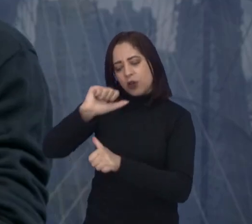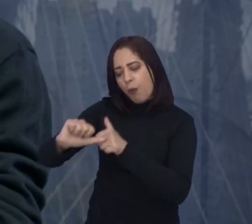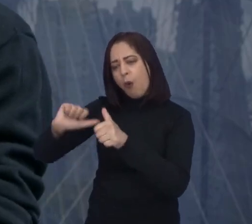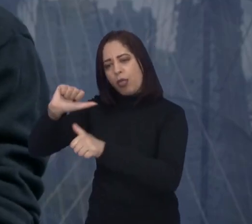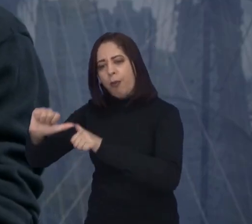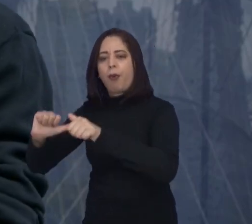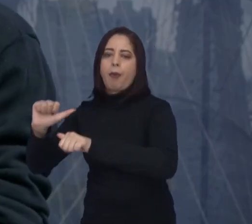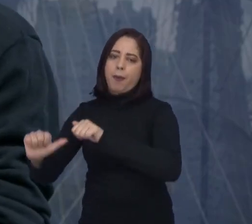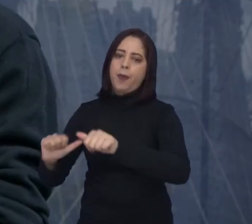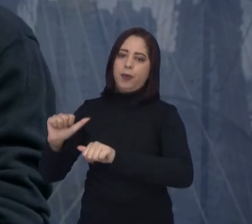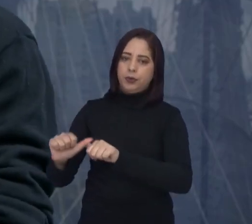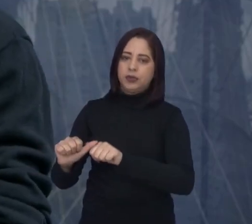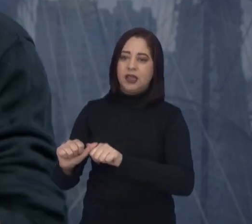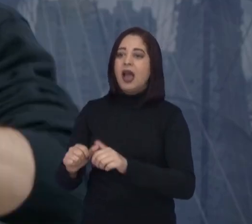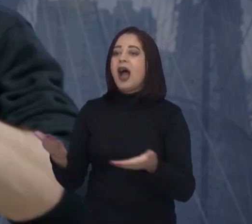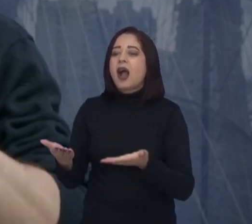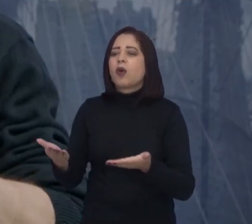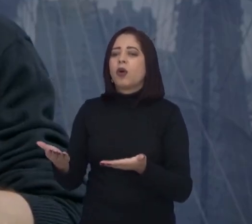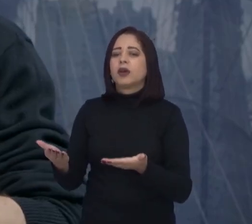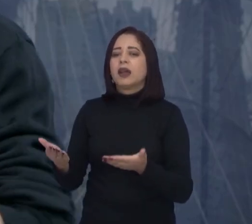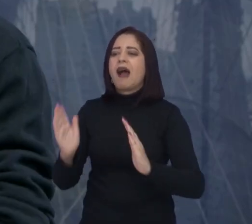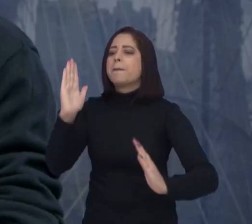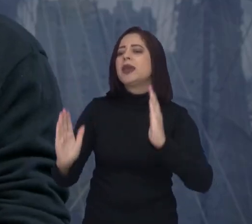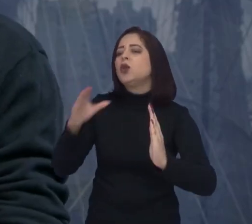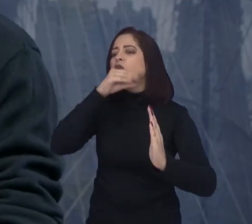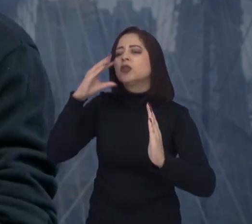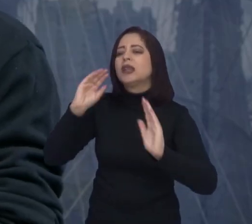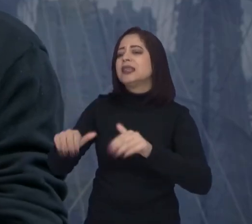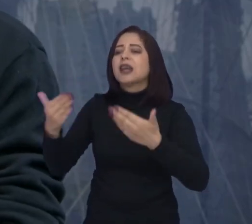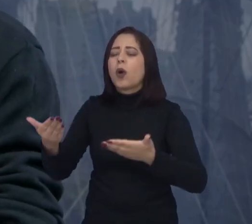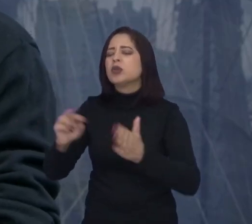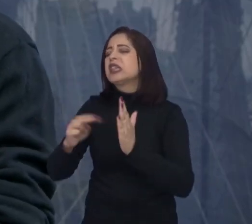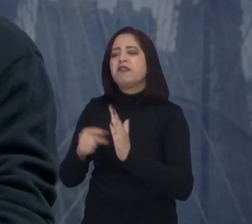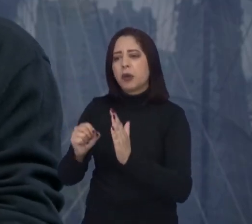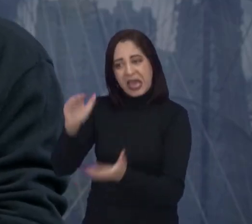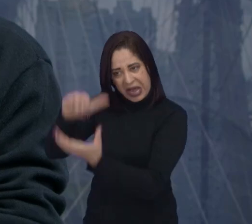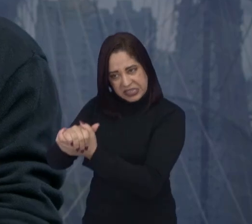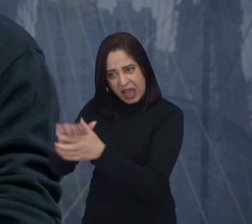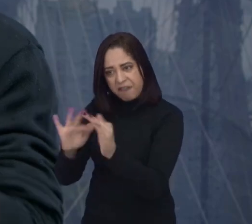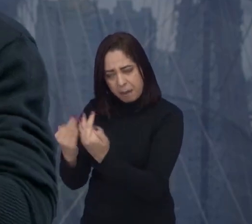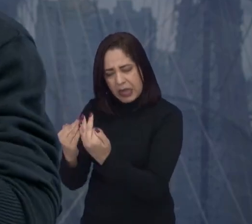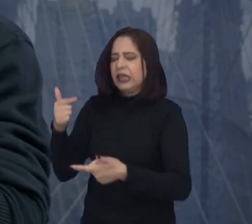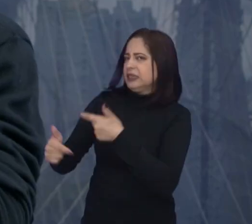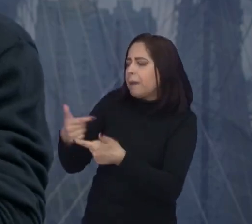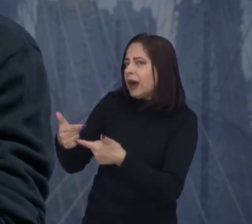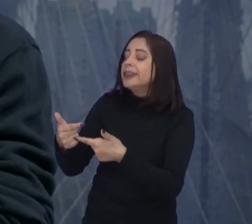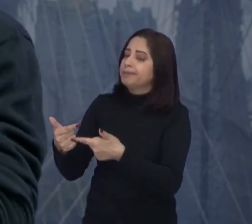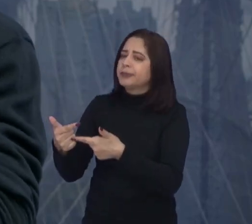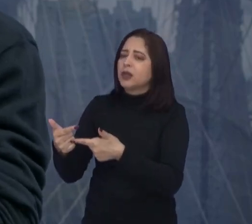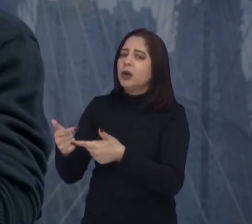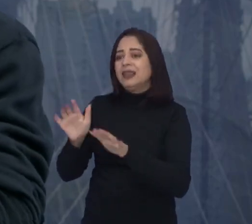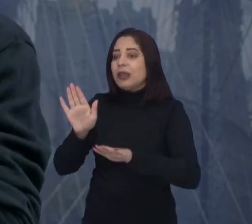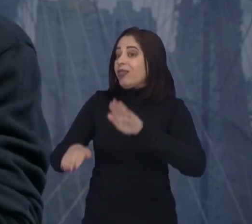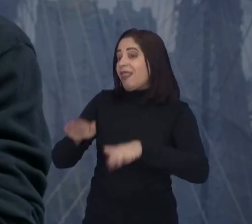próprio fenômeno. O que é o adolescente? O que é essa fase de transição? Você casar, você ter uma família? Não, você ter um trabalho. Então, isso muda muito de